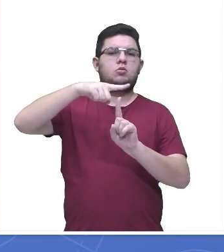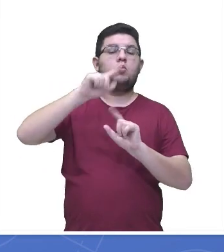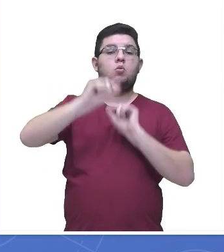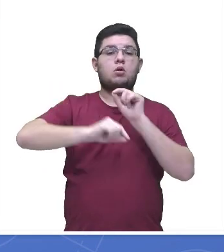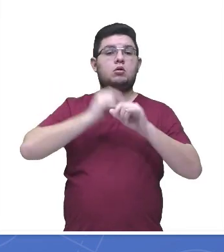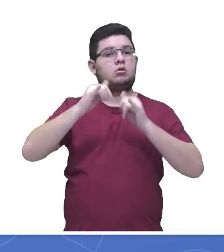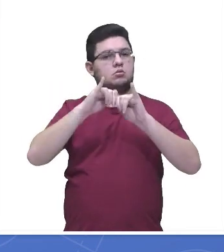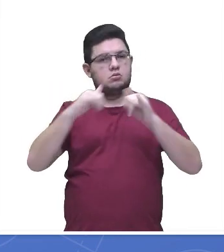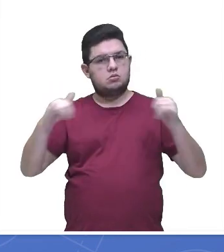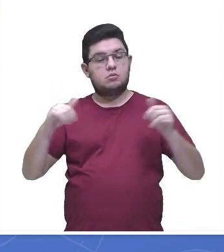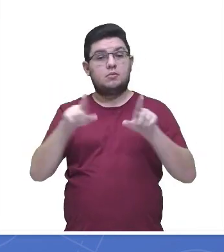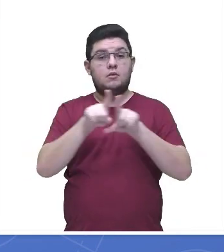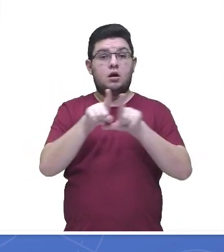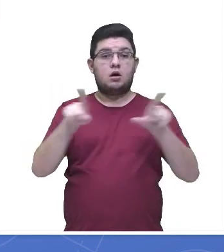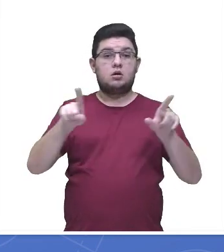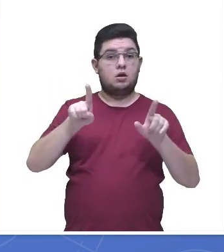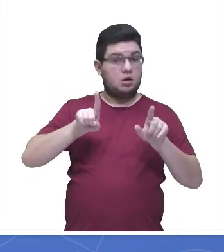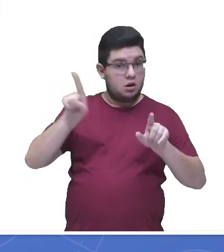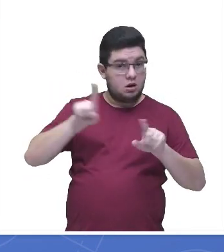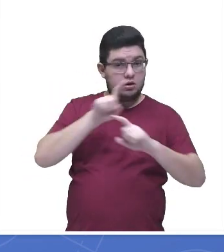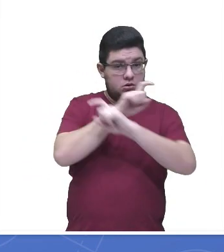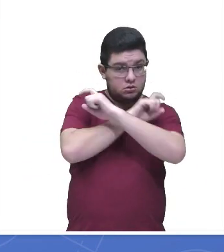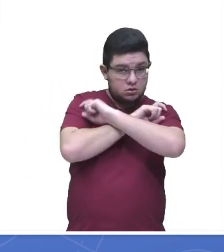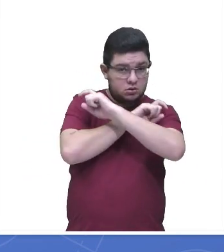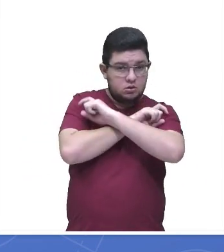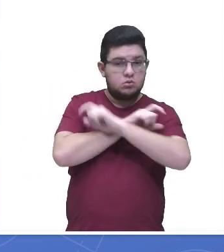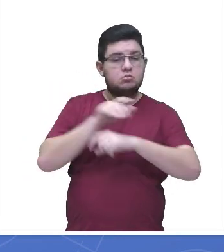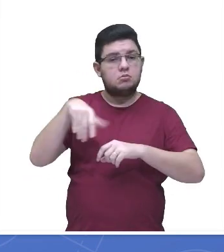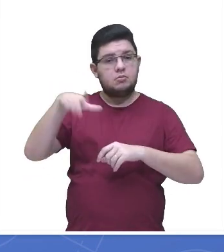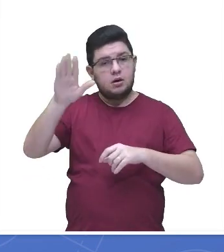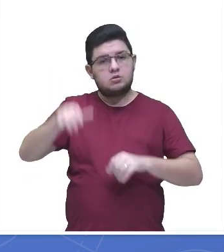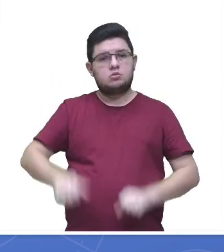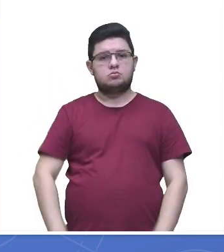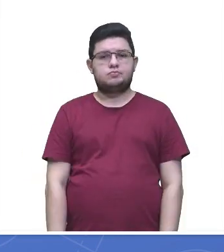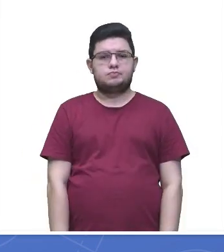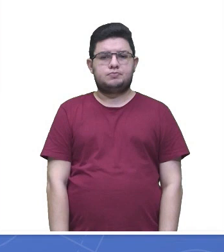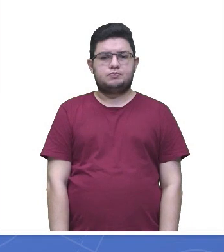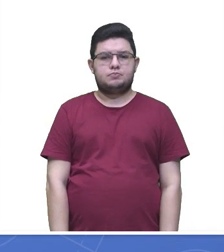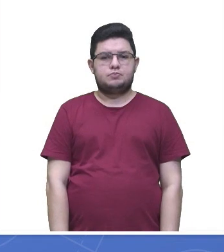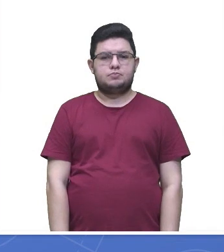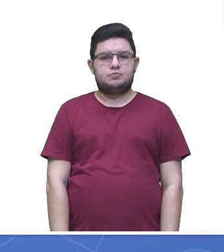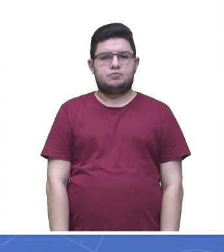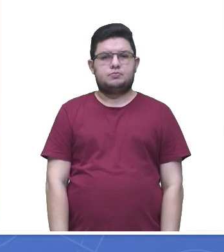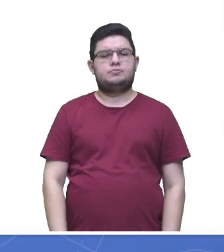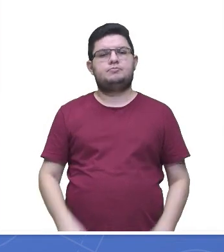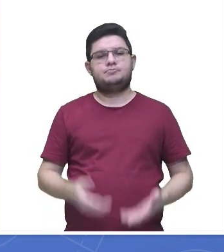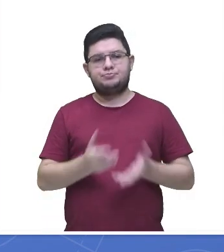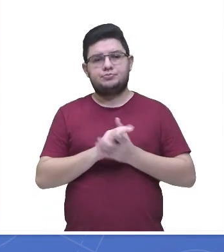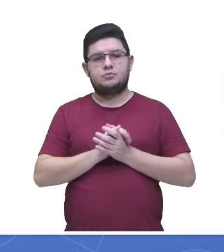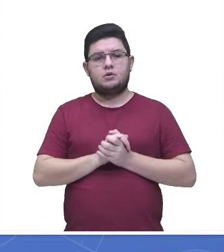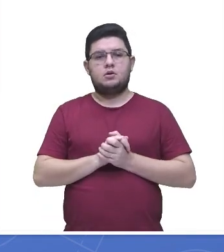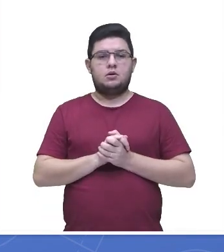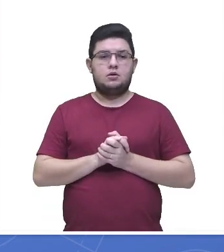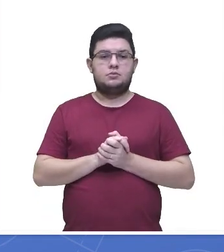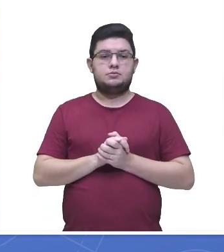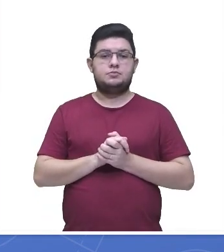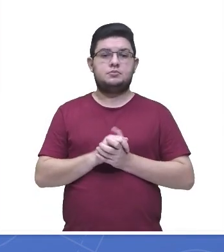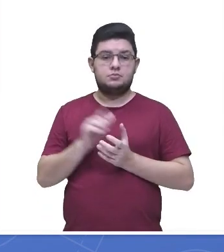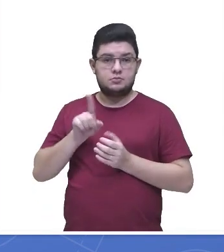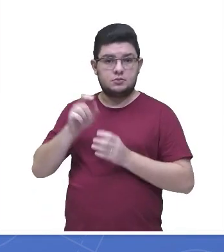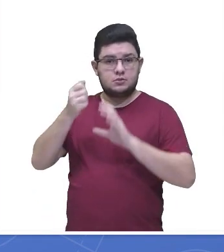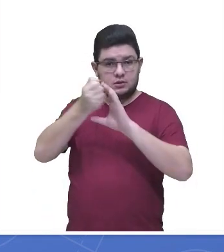sem movimento. Muito rígido, ok? Mas aí nós vamos conhecer um pouquinho mais dessa arquitetura. Vamos lá?